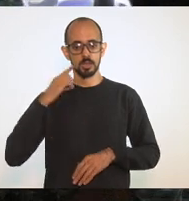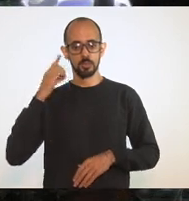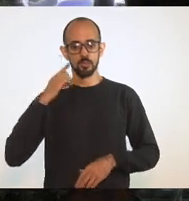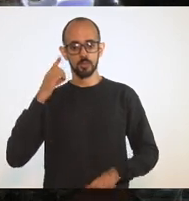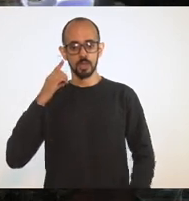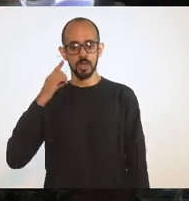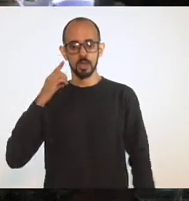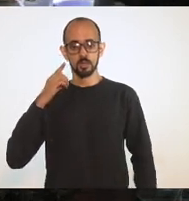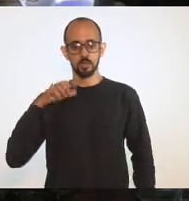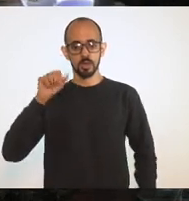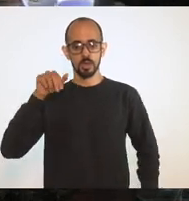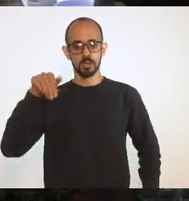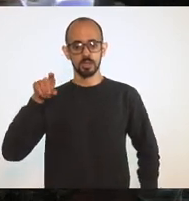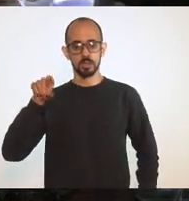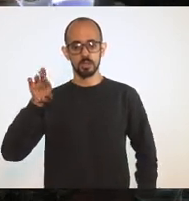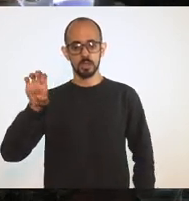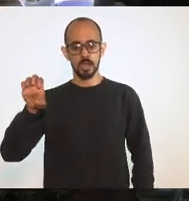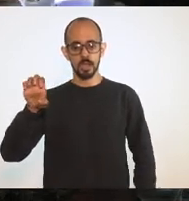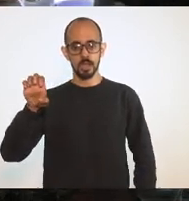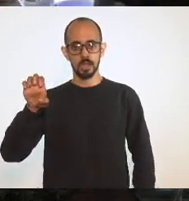Deputado André Correia.